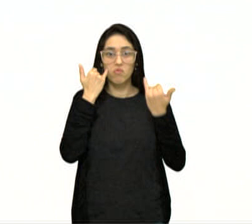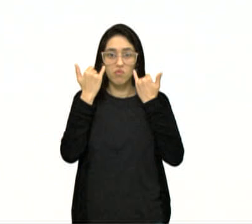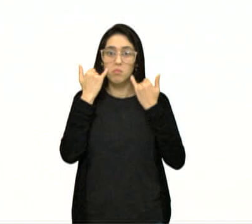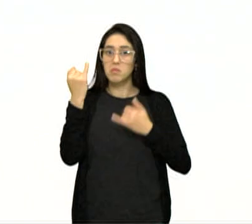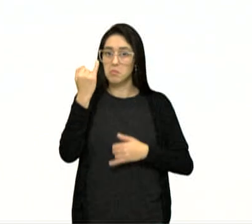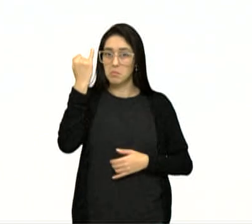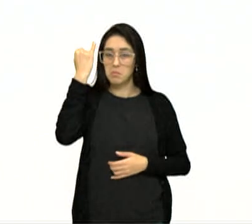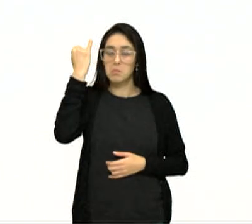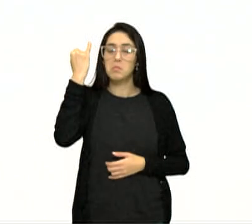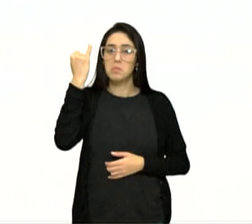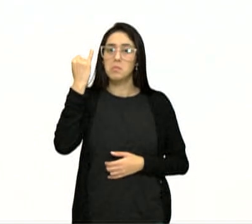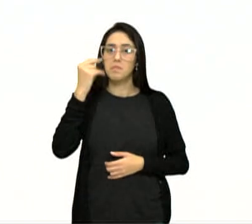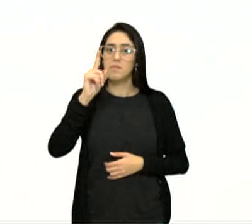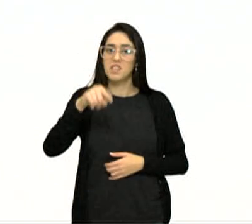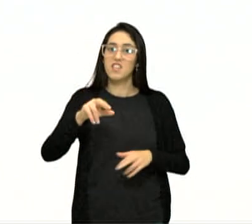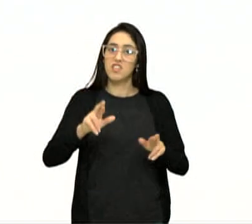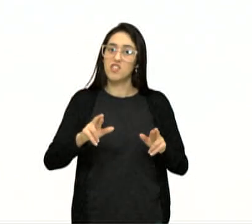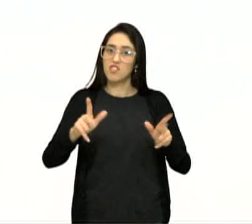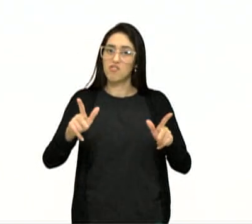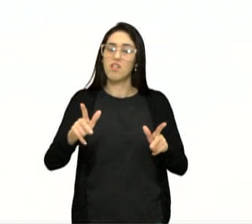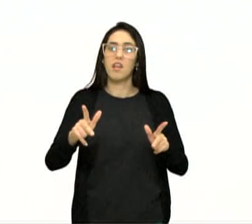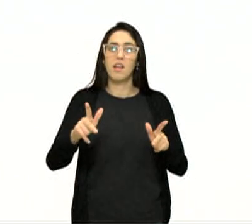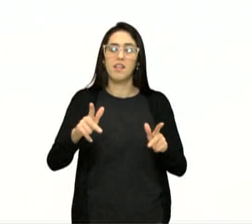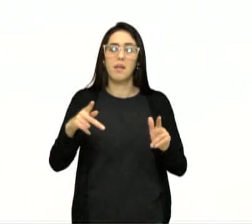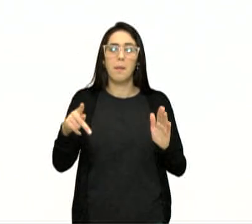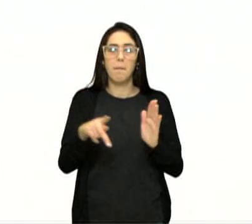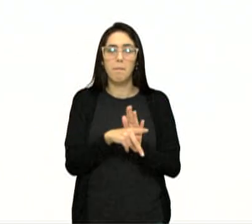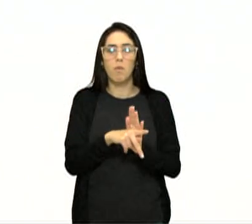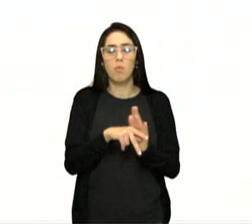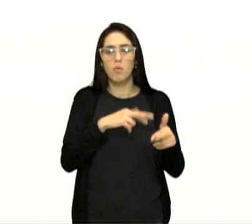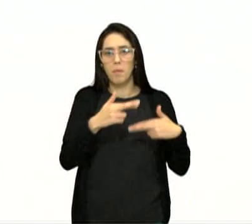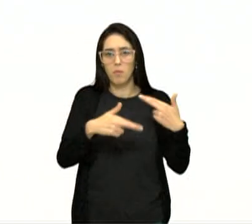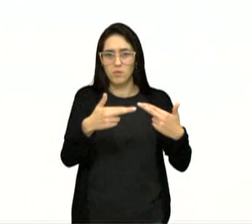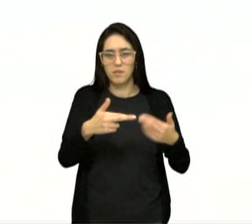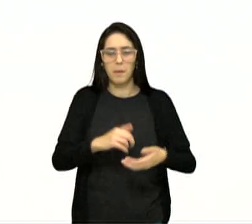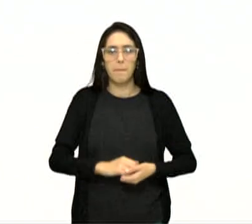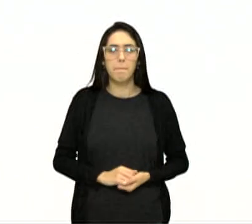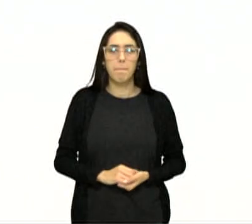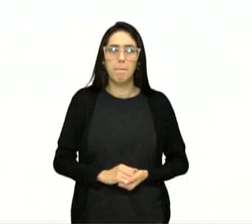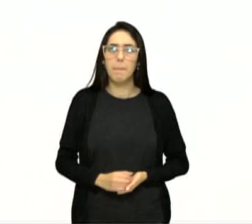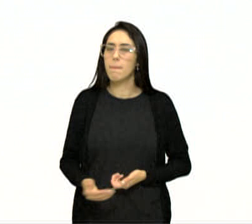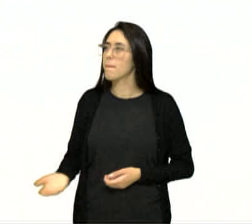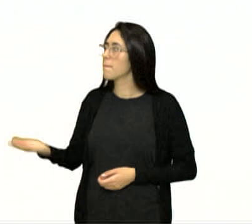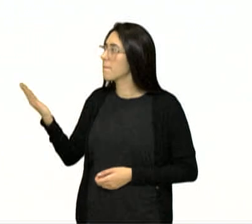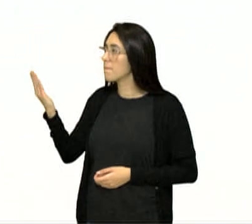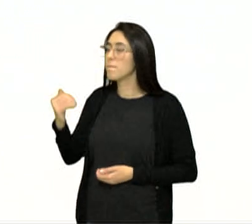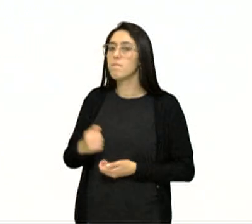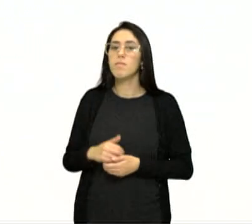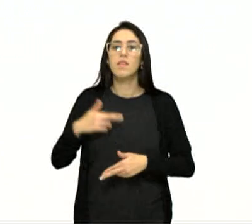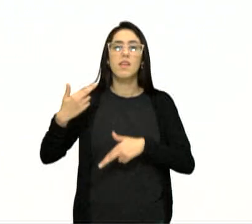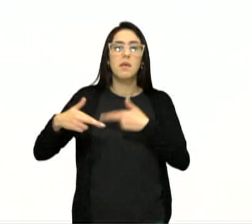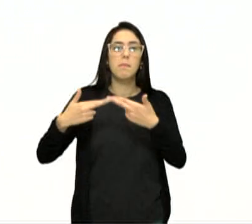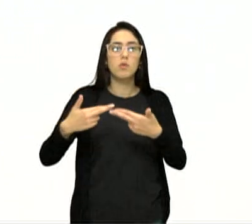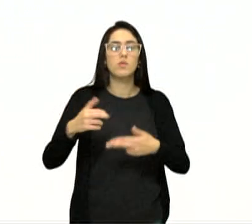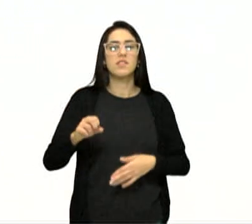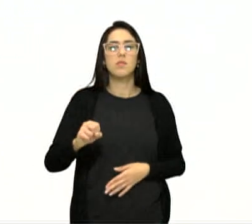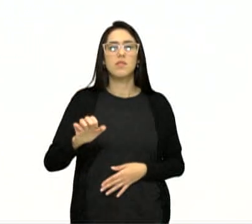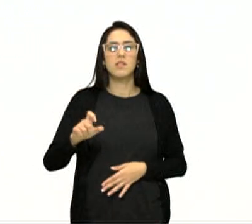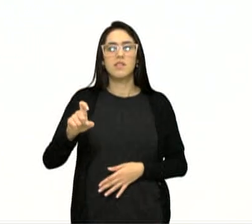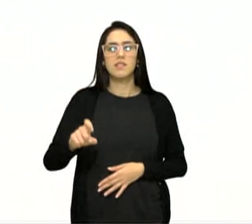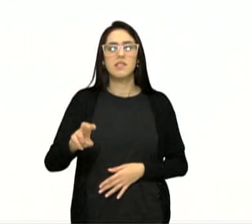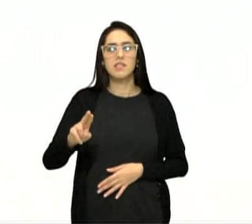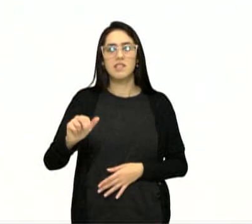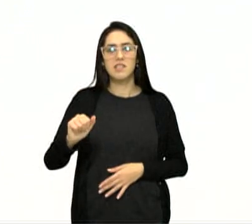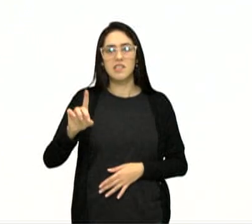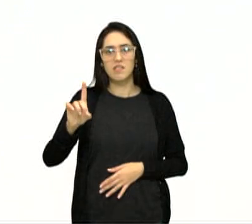é bem importante, é um tipo diferenciado de reprodução. E agora nós temos a chamada reprodução sexuada,